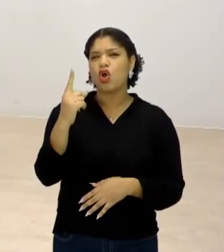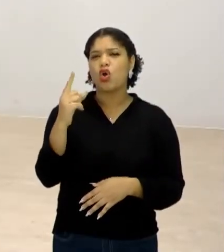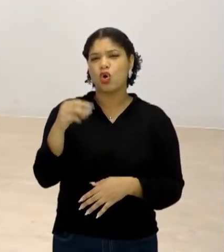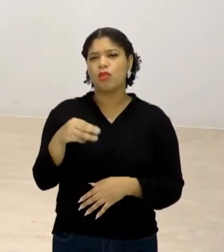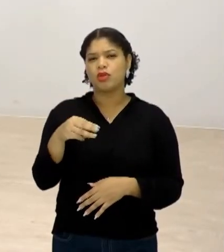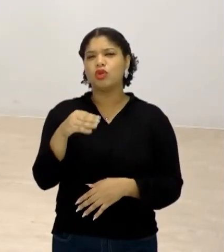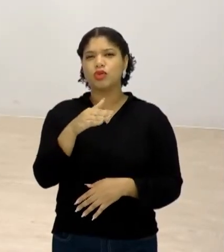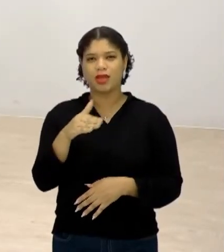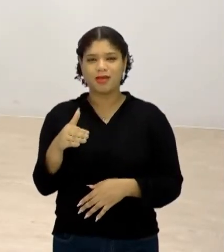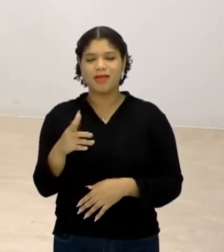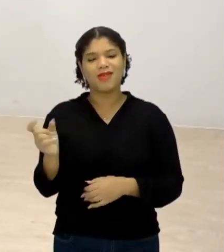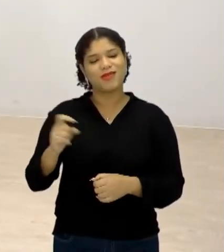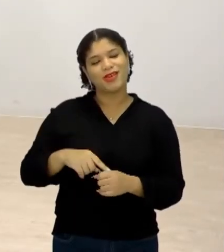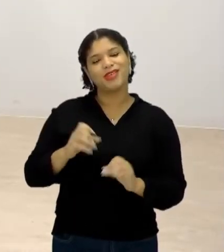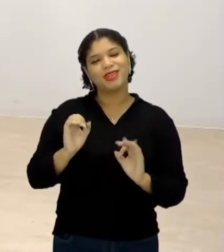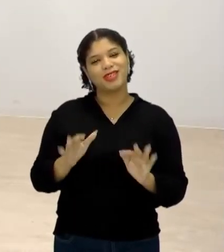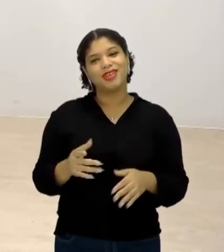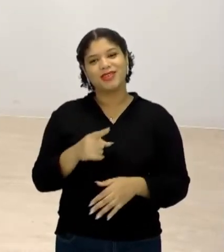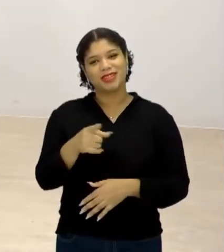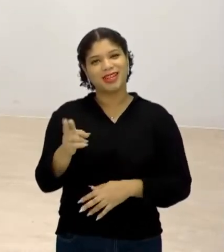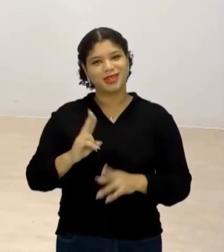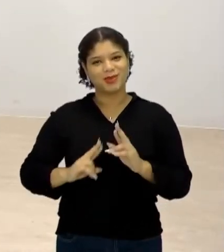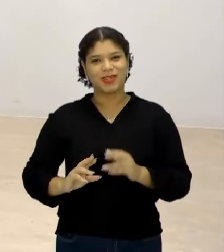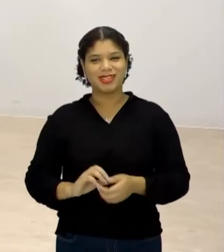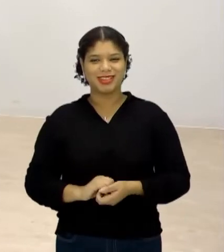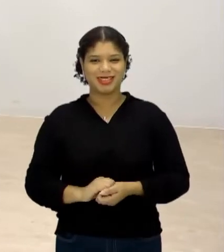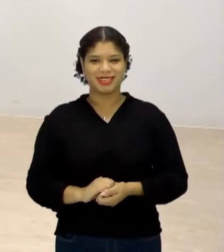Tá bom, 1 minuto e meio, voltamos, quero a sua resposta.